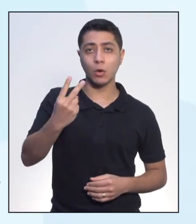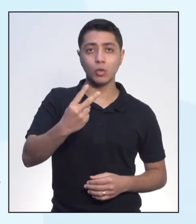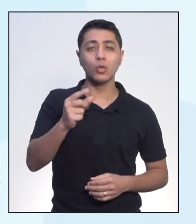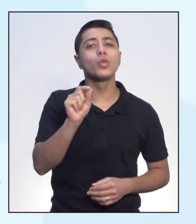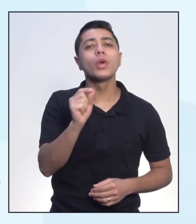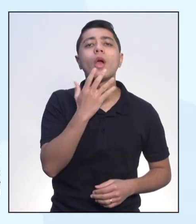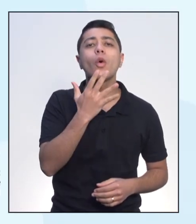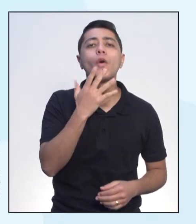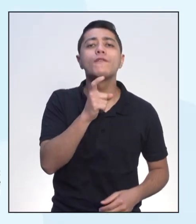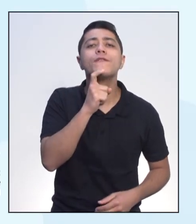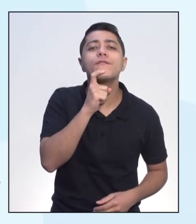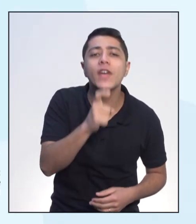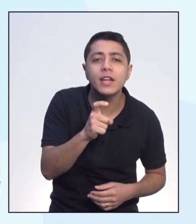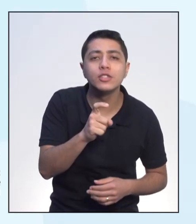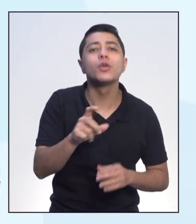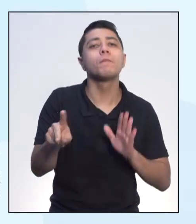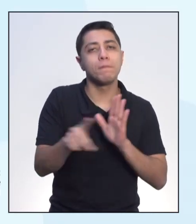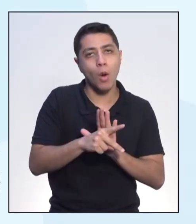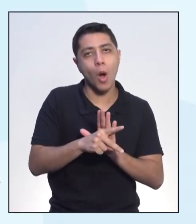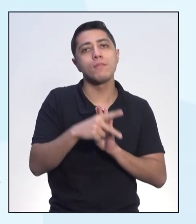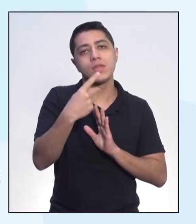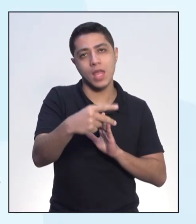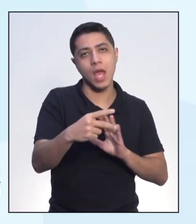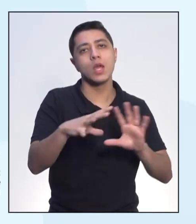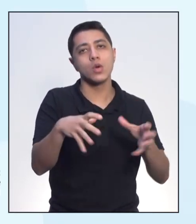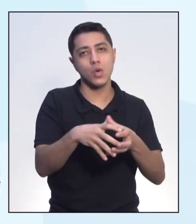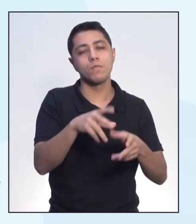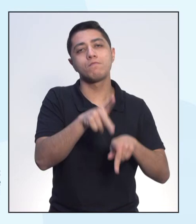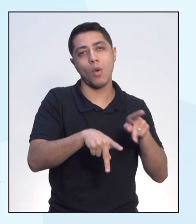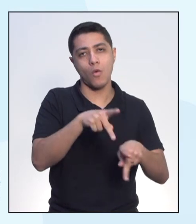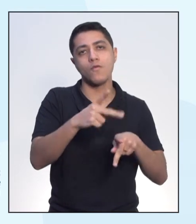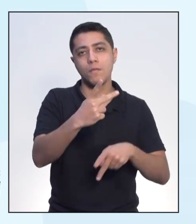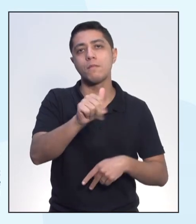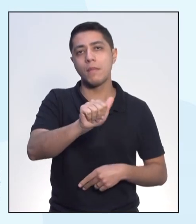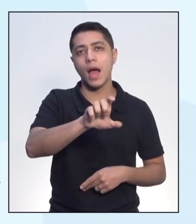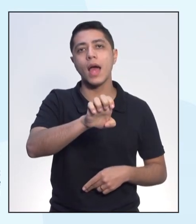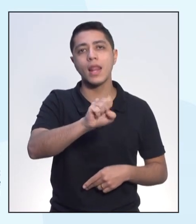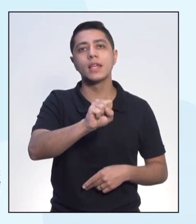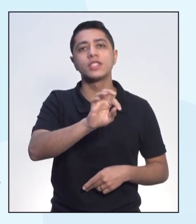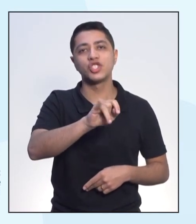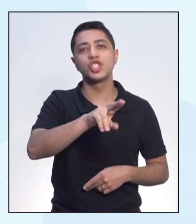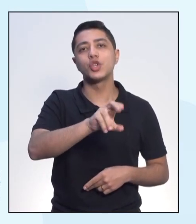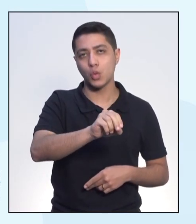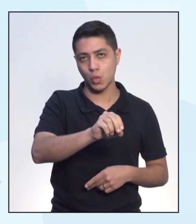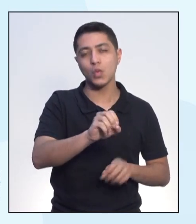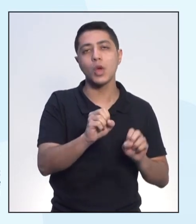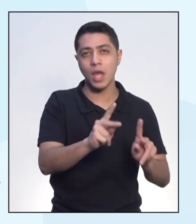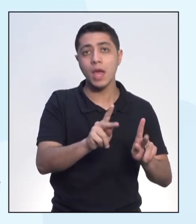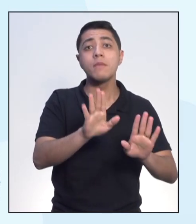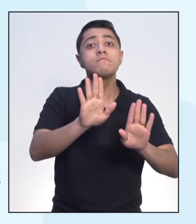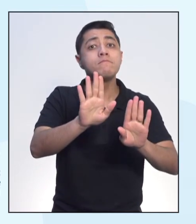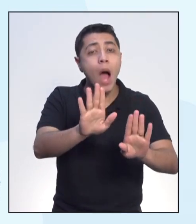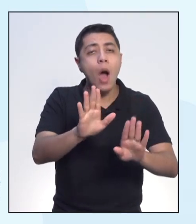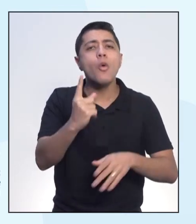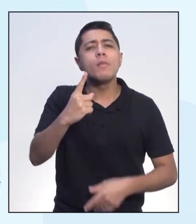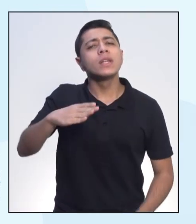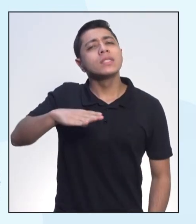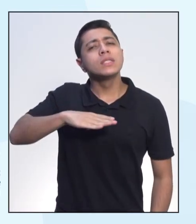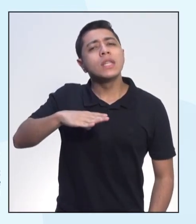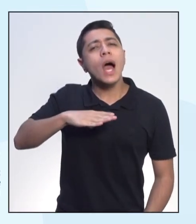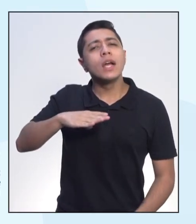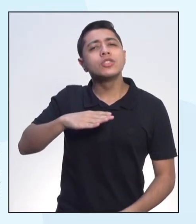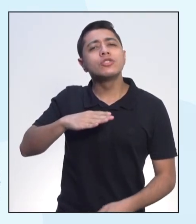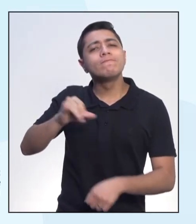dos palestinos. Né. O interessante é essa parte em vermelho, Jerusalém. Né, porque Jerusalém, ela é importante, é uma